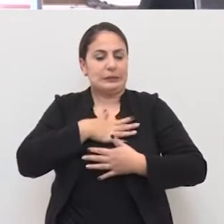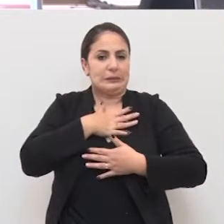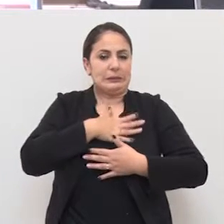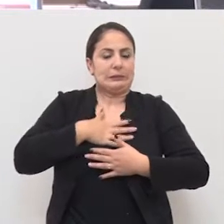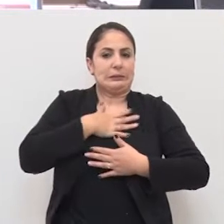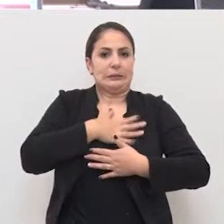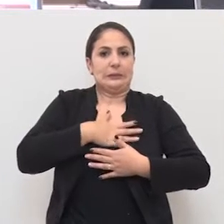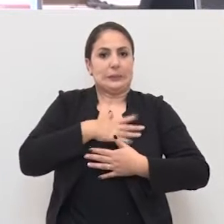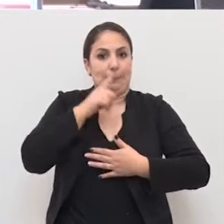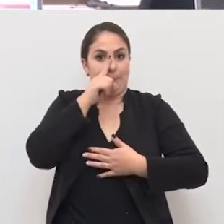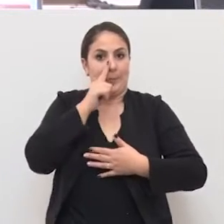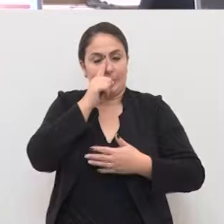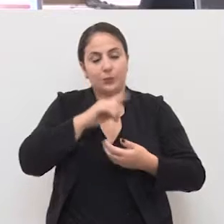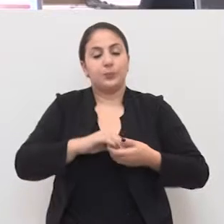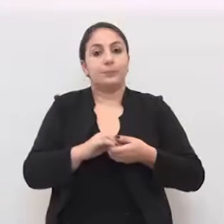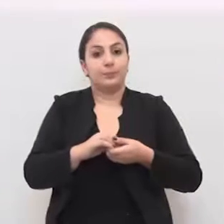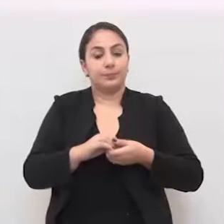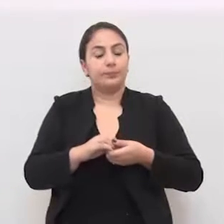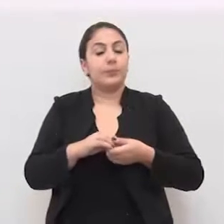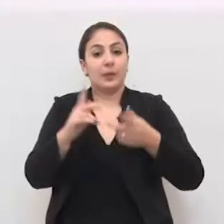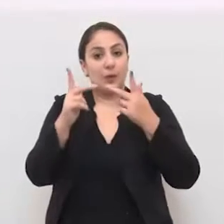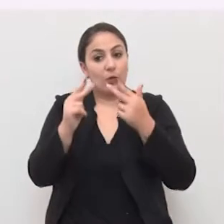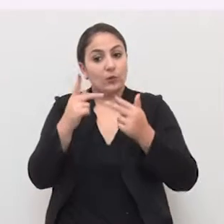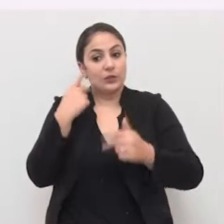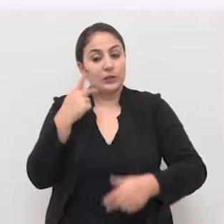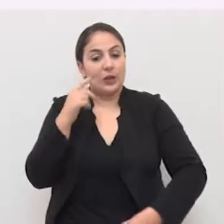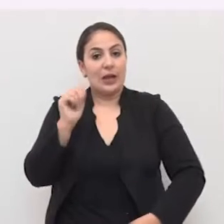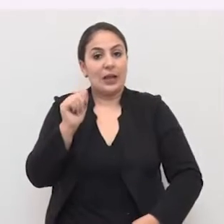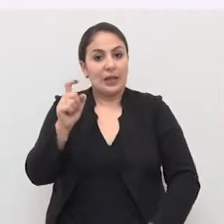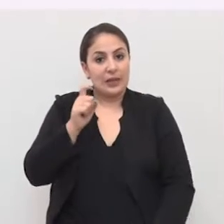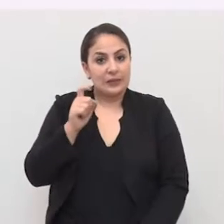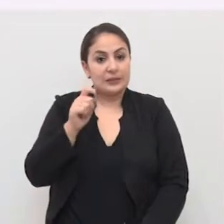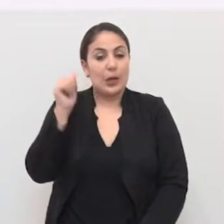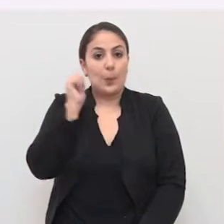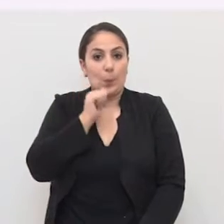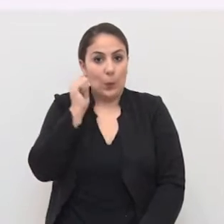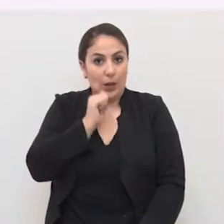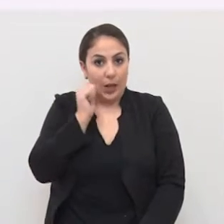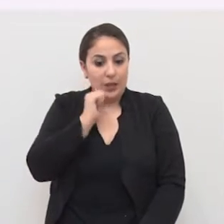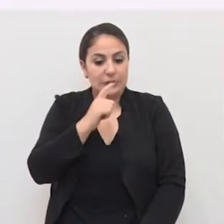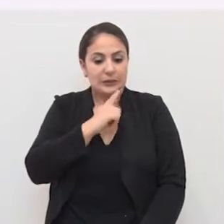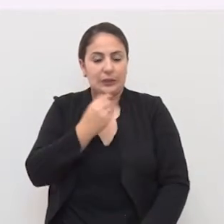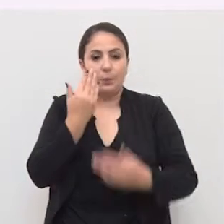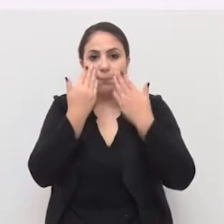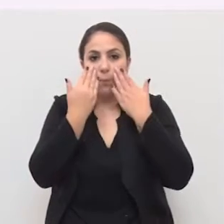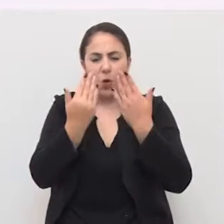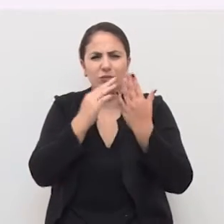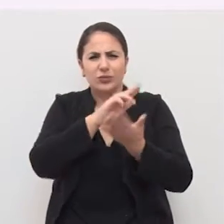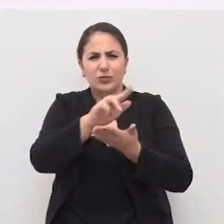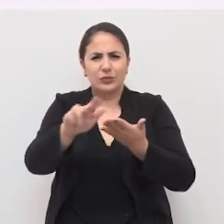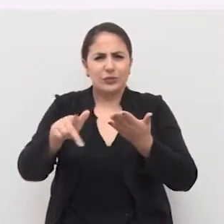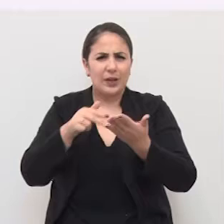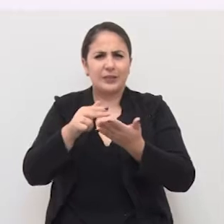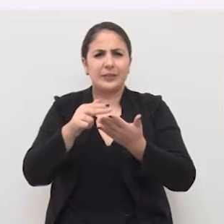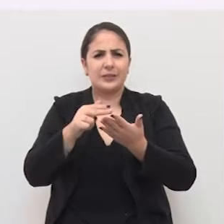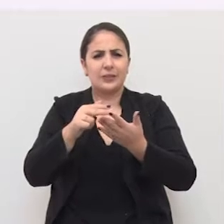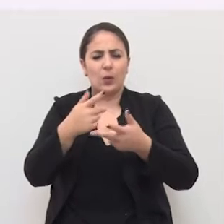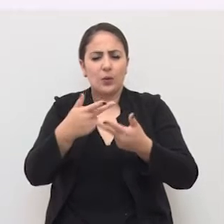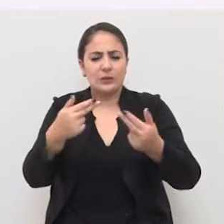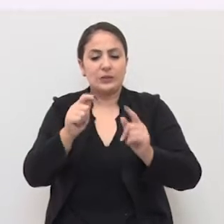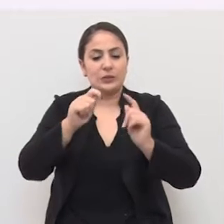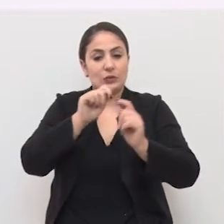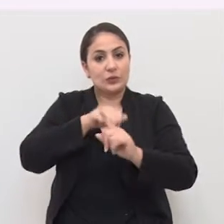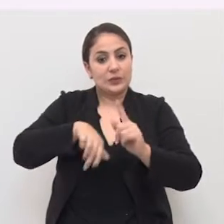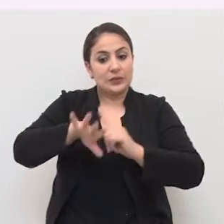se sentir em situação de risco. Conforme Alex Necker, as mulheres estão expostas a uma série de